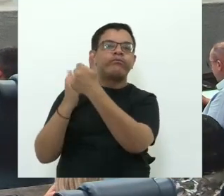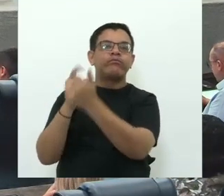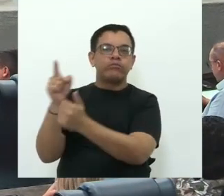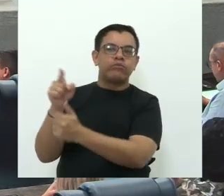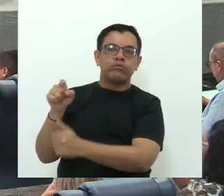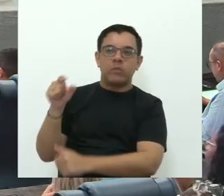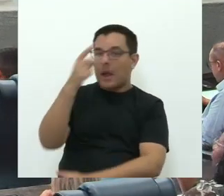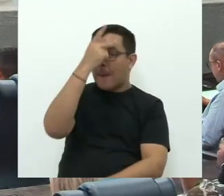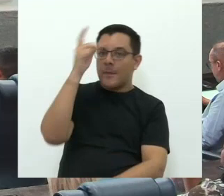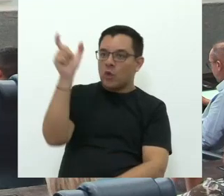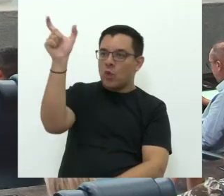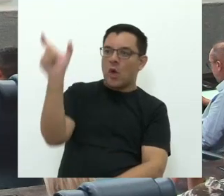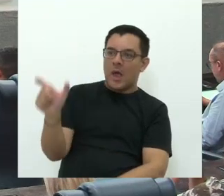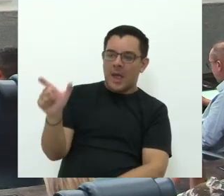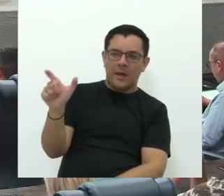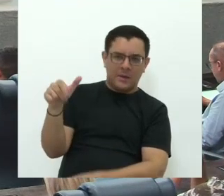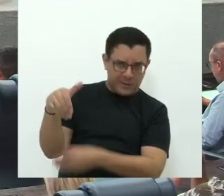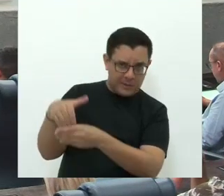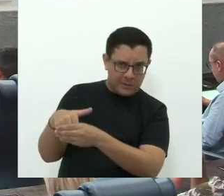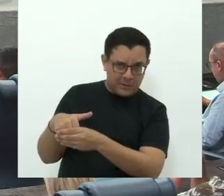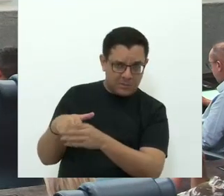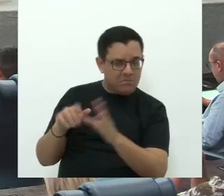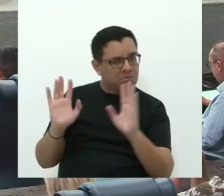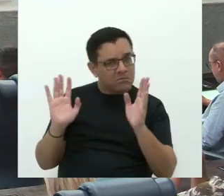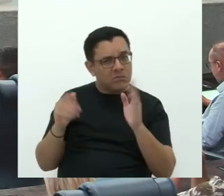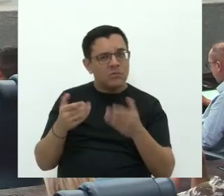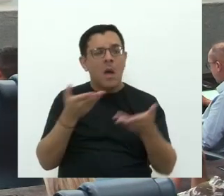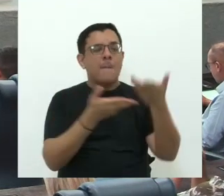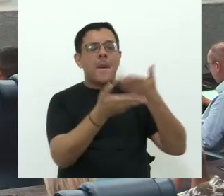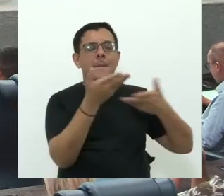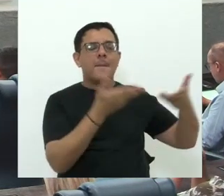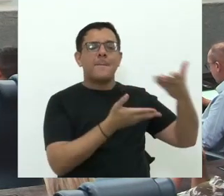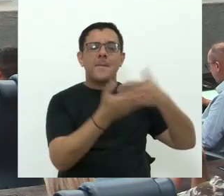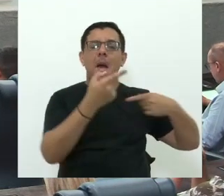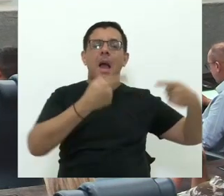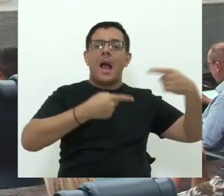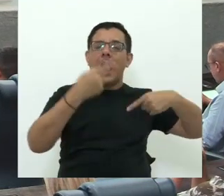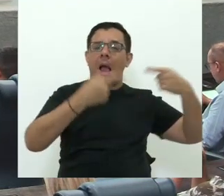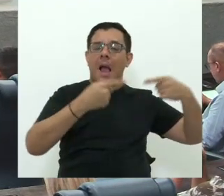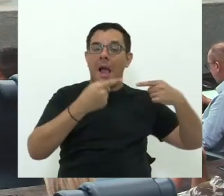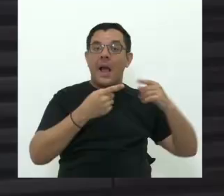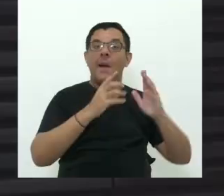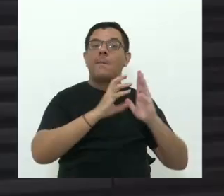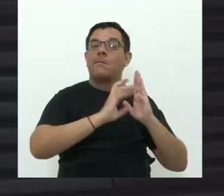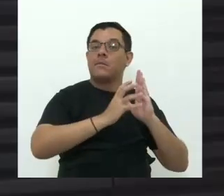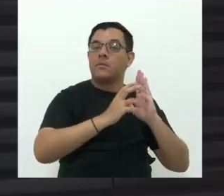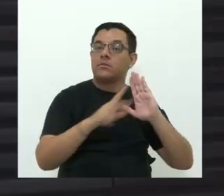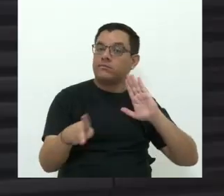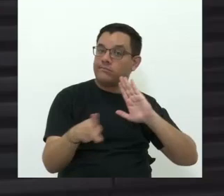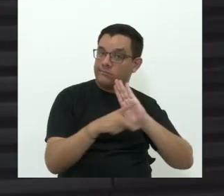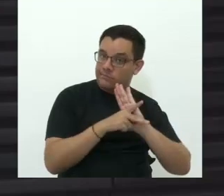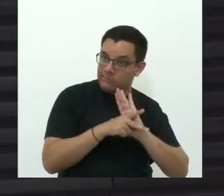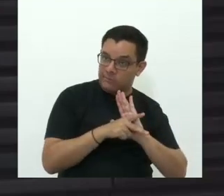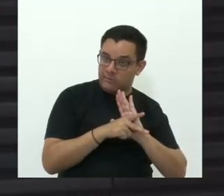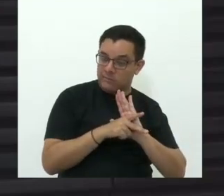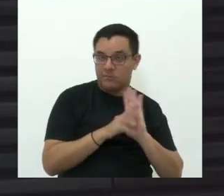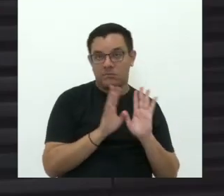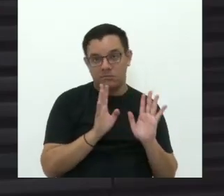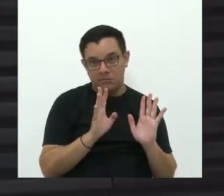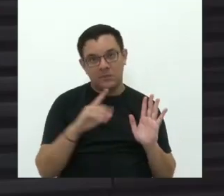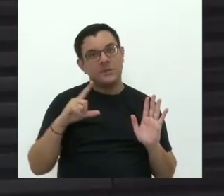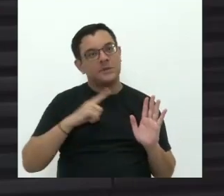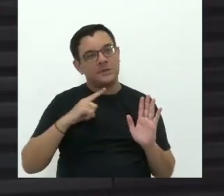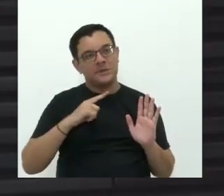vocês sequer precisam se envolver diretamente com uma política partid que é uma parte da política